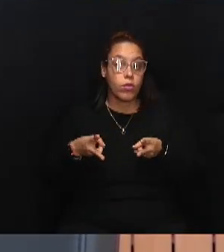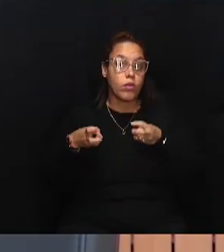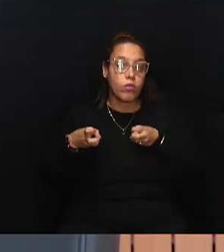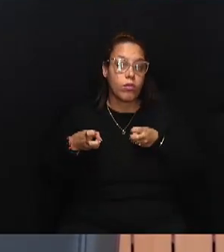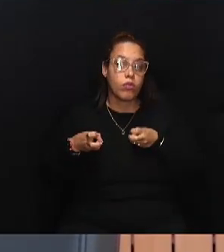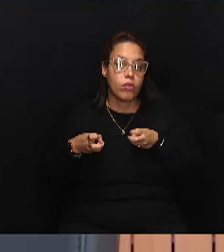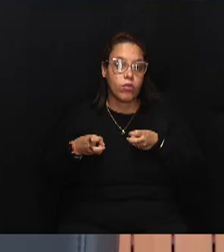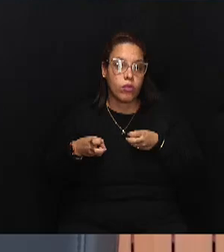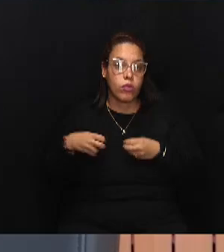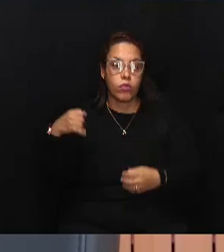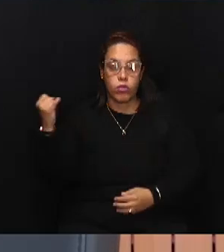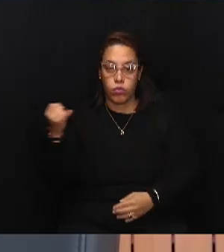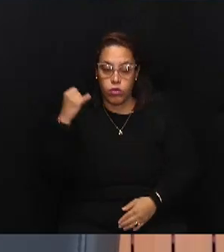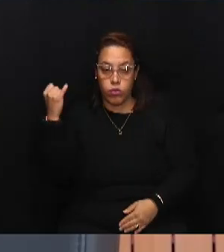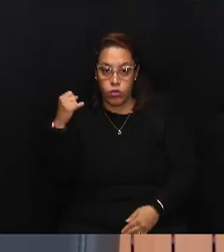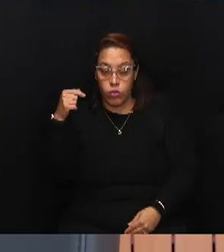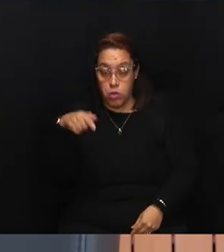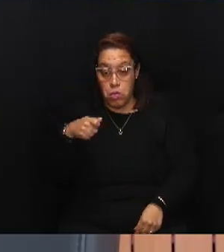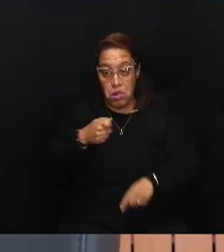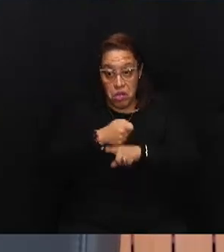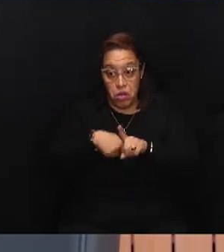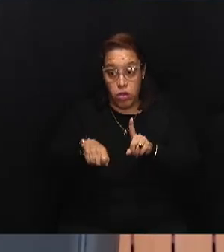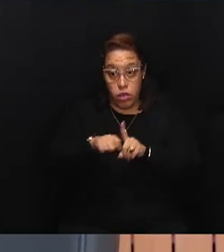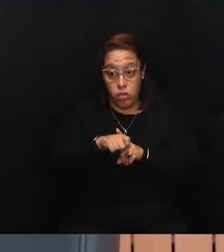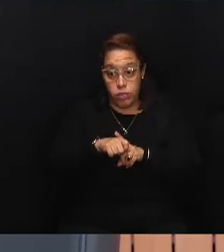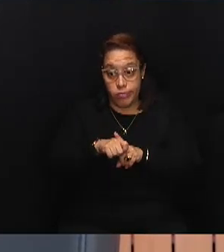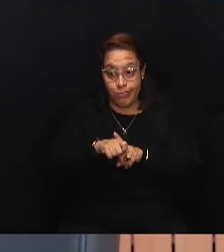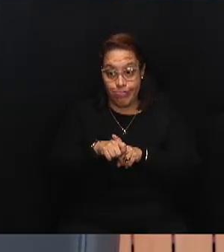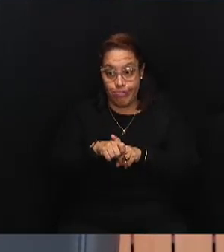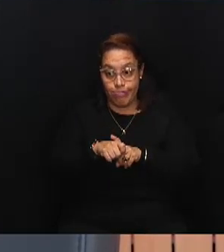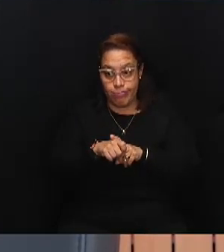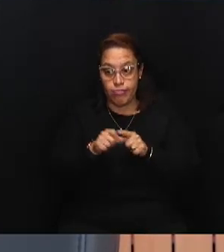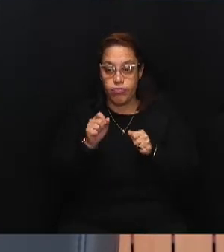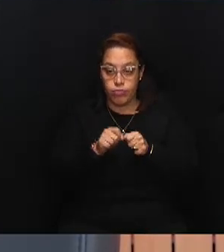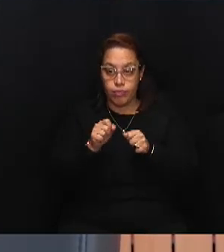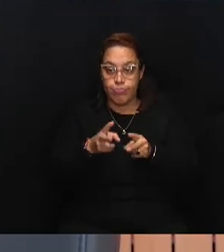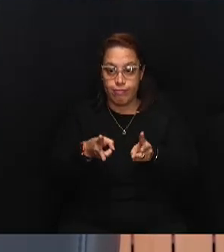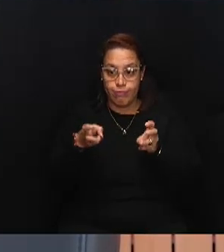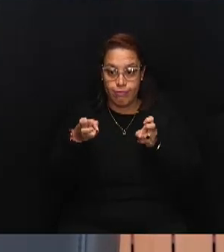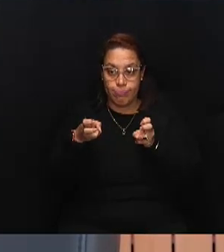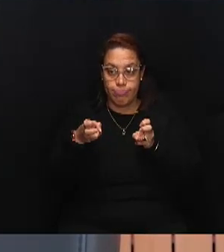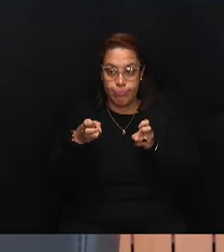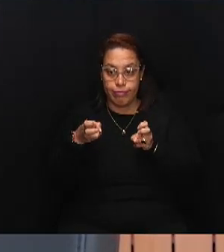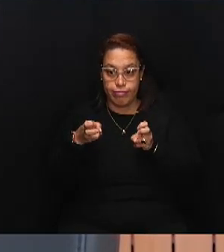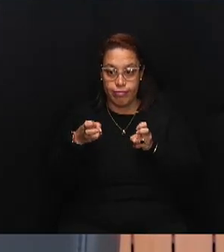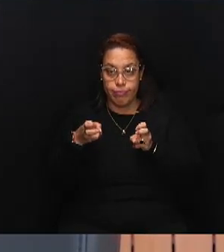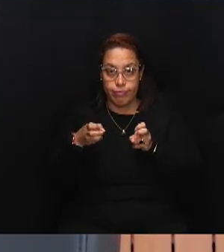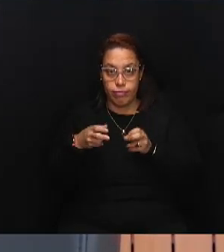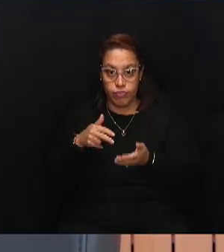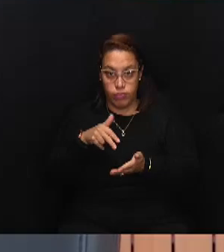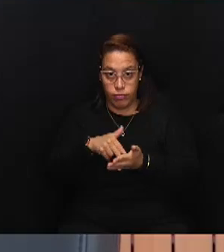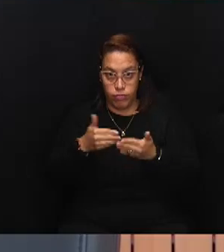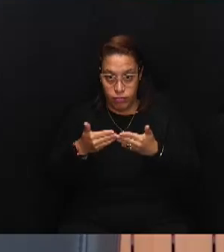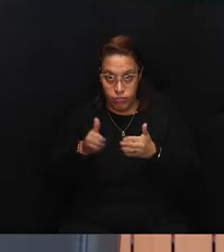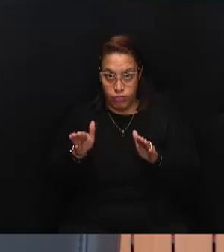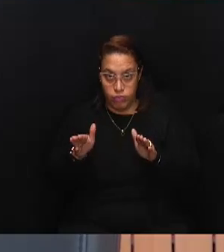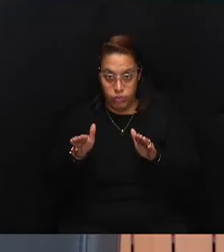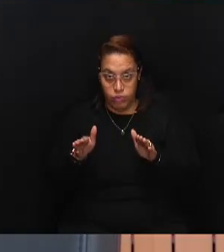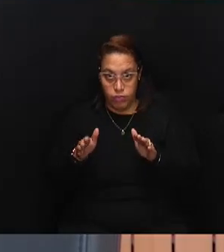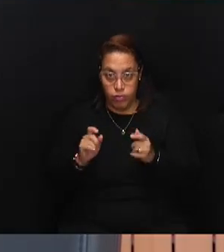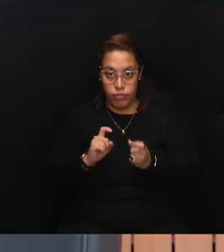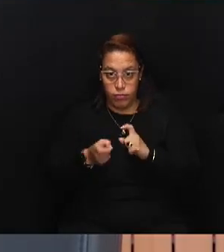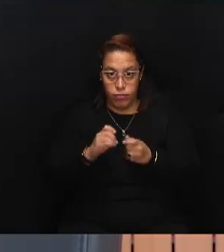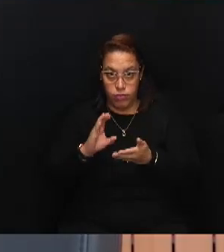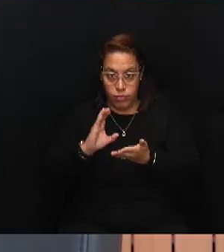pessoa ela foi importante para essa sociedade. E a gente tem que fazer esse reconhecimento. Então, coloco as portas abertas. A reunião